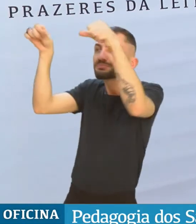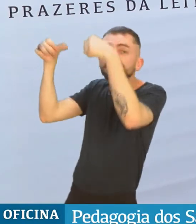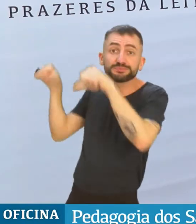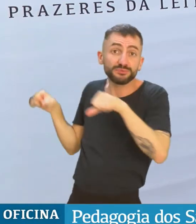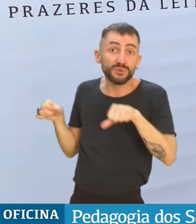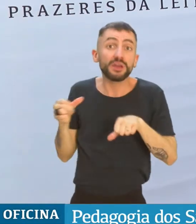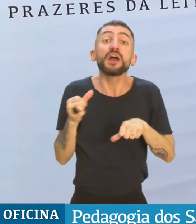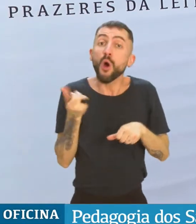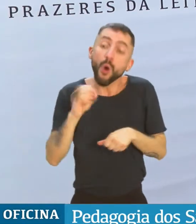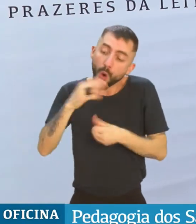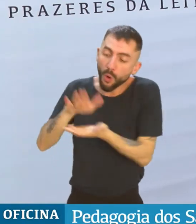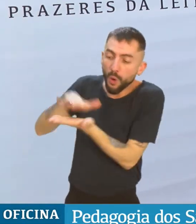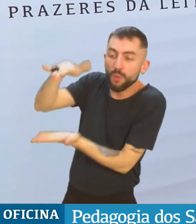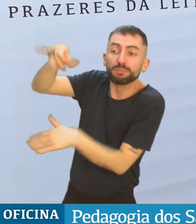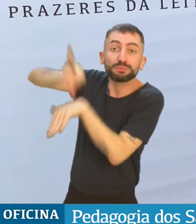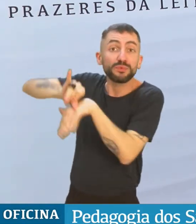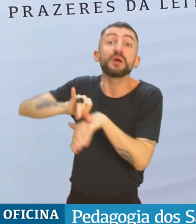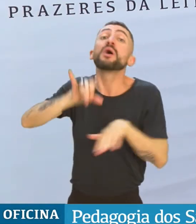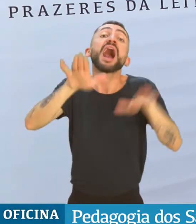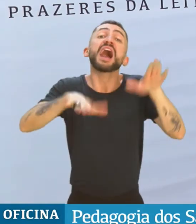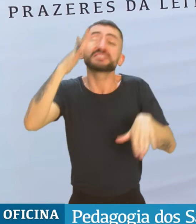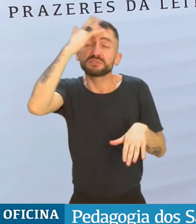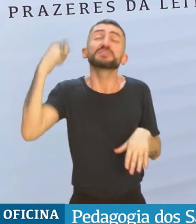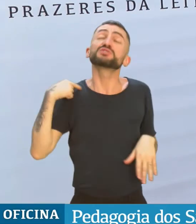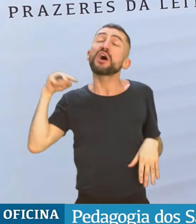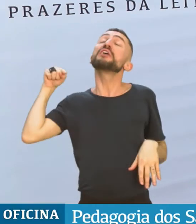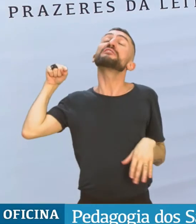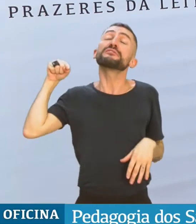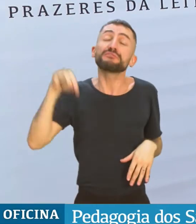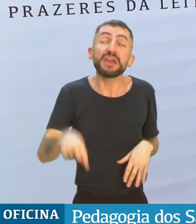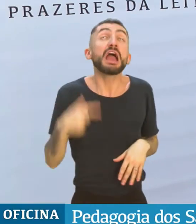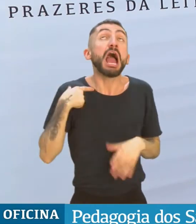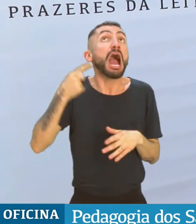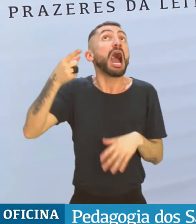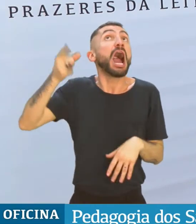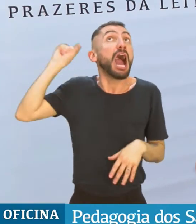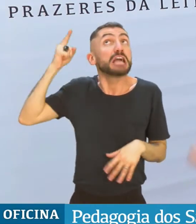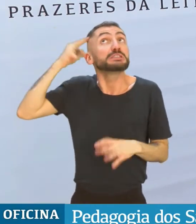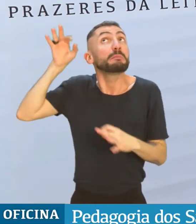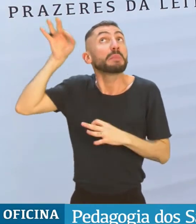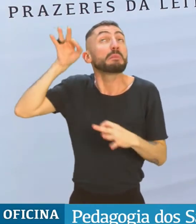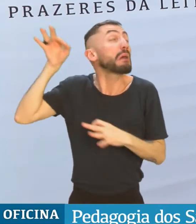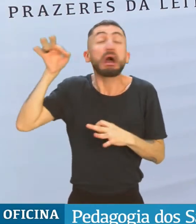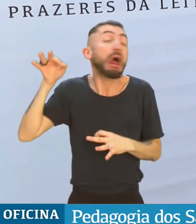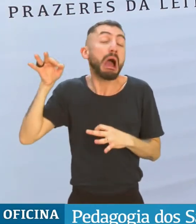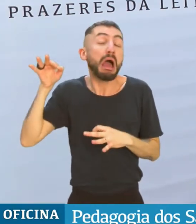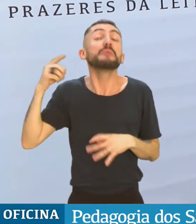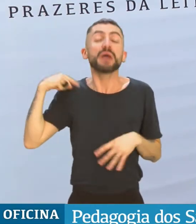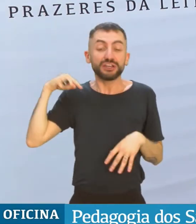sarau, ela vai preparada para recitar. Mas o realizar-se do sarau